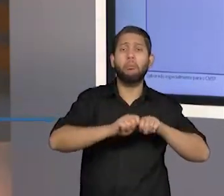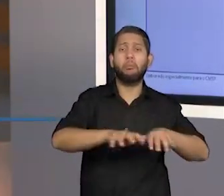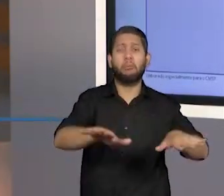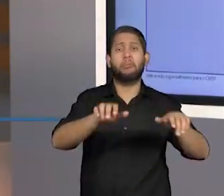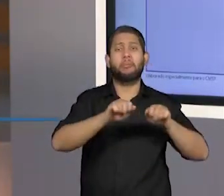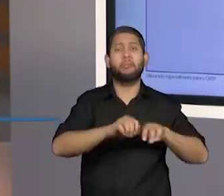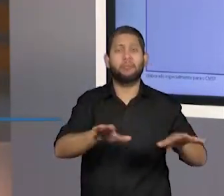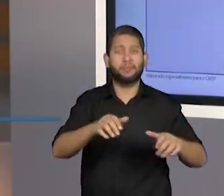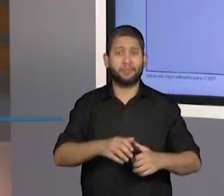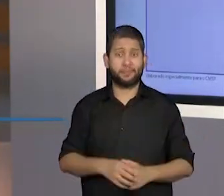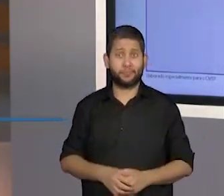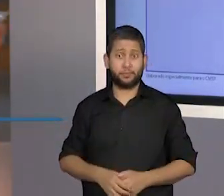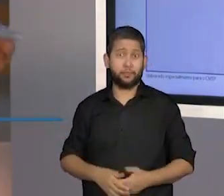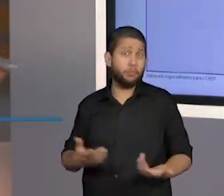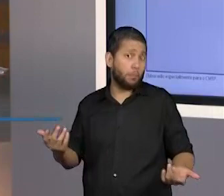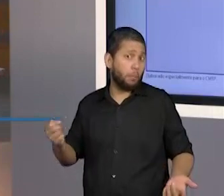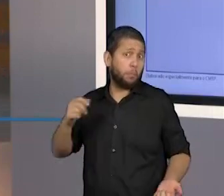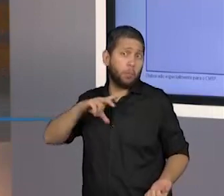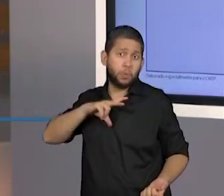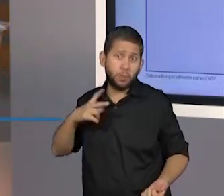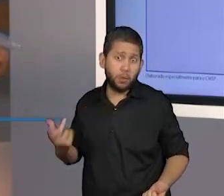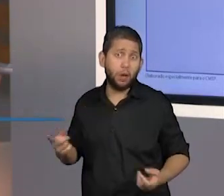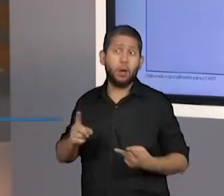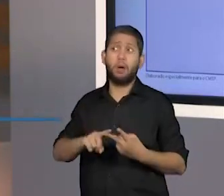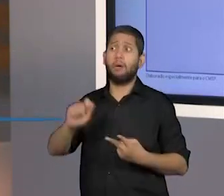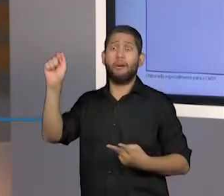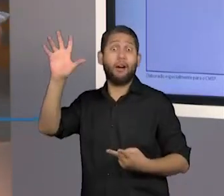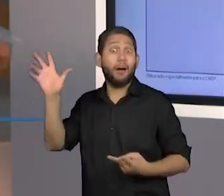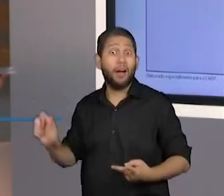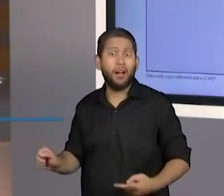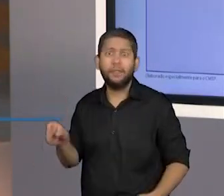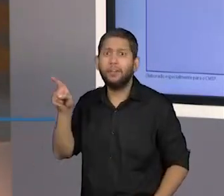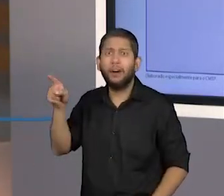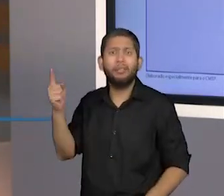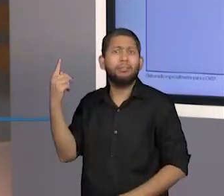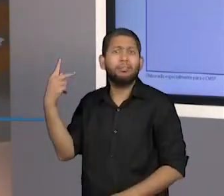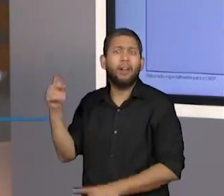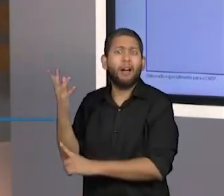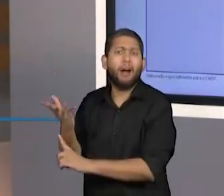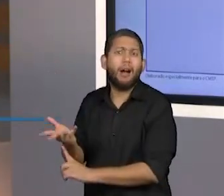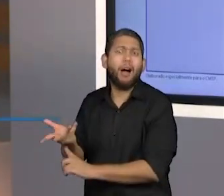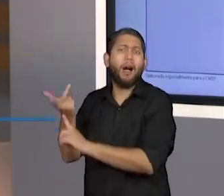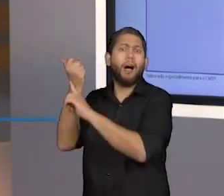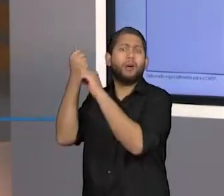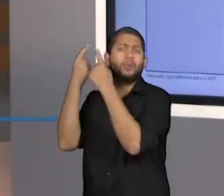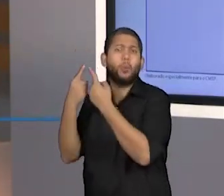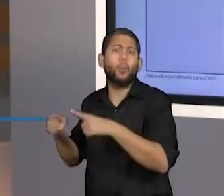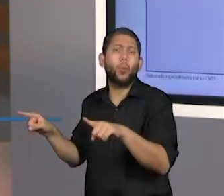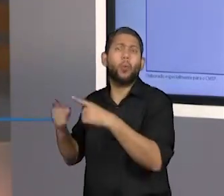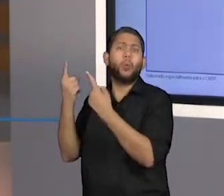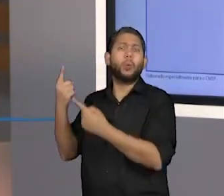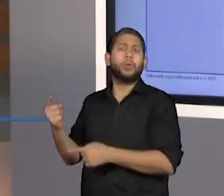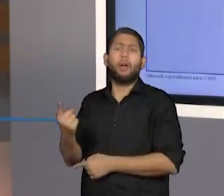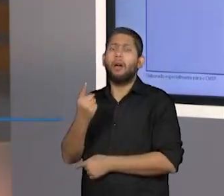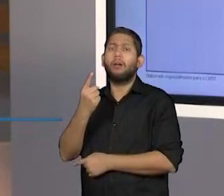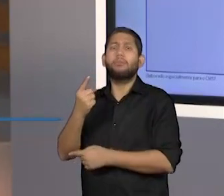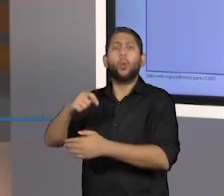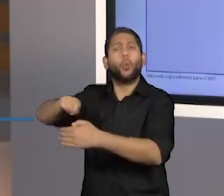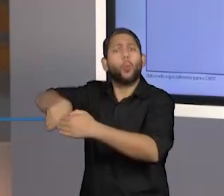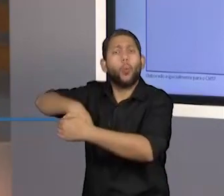africanos veio toda uma cultura, a arte, a música, a culinária, fazendo com